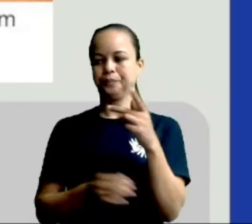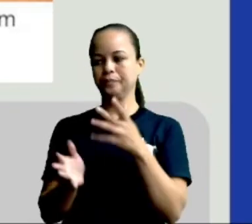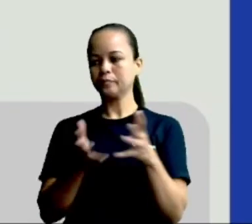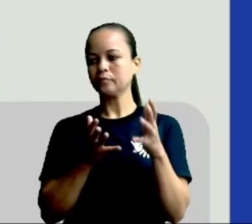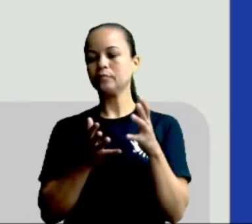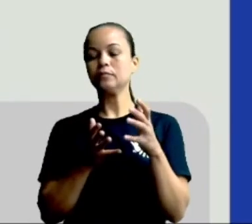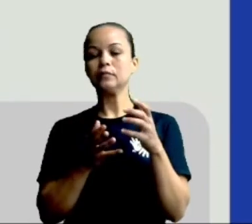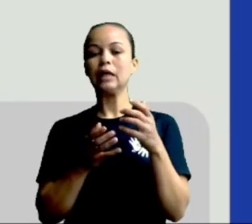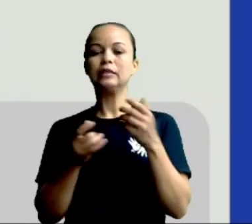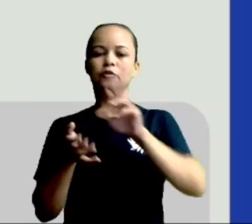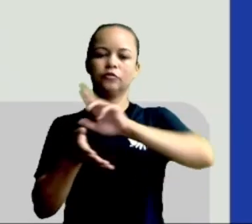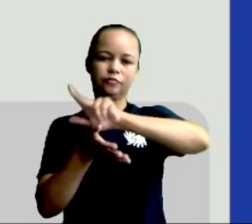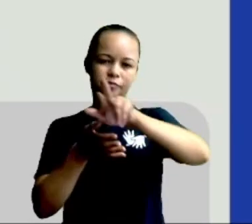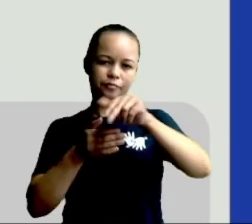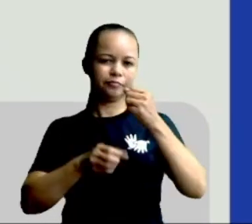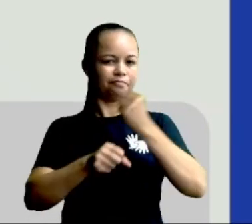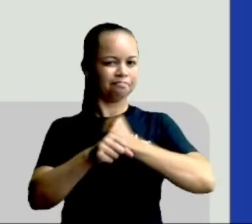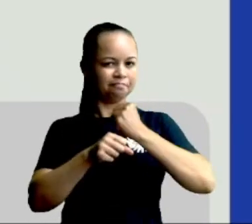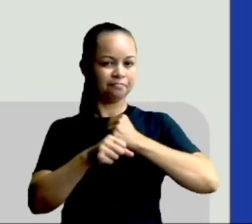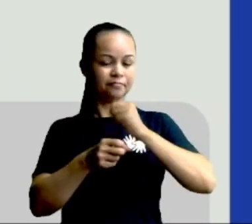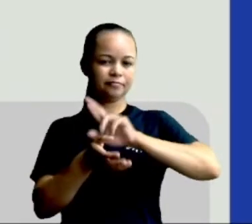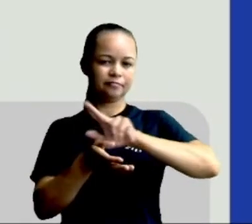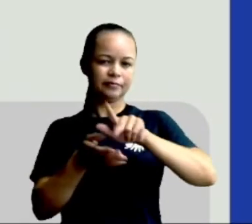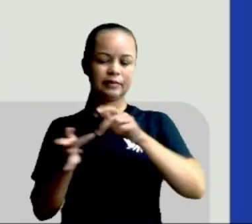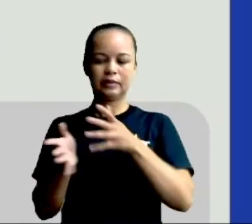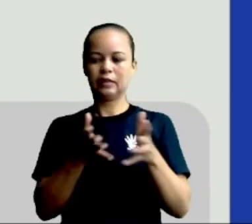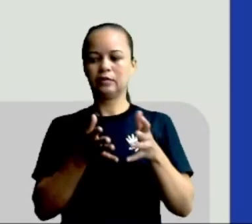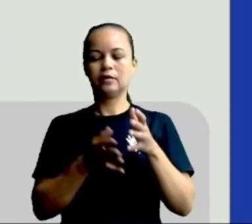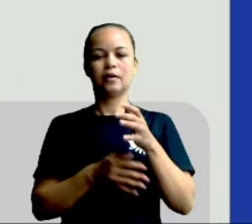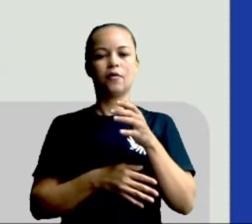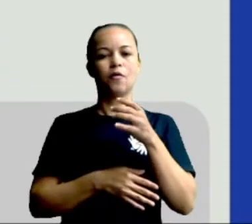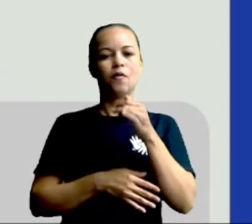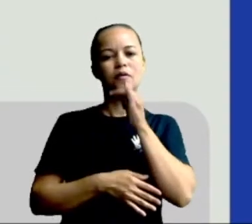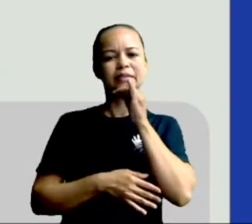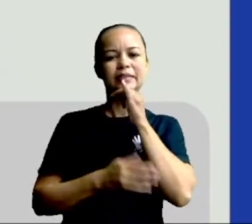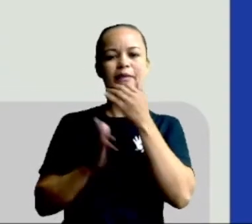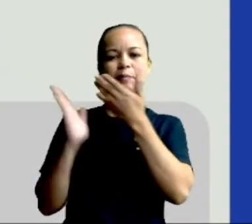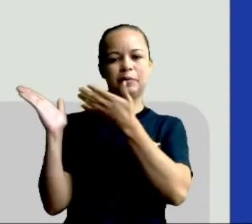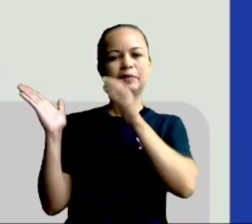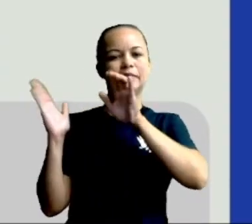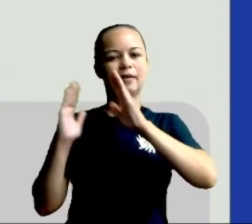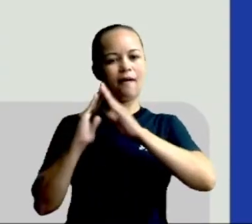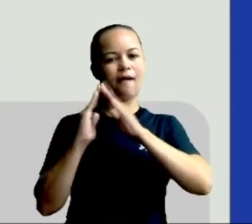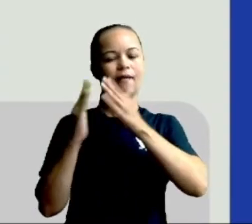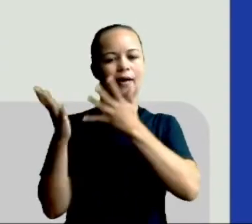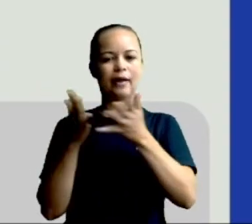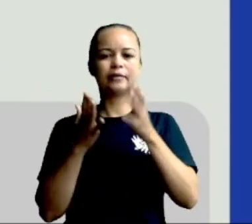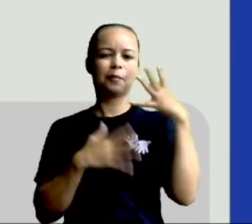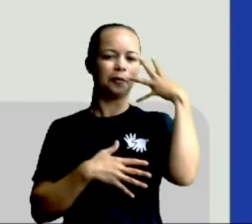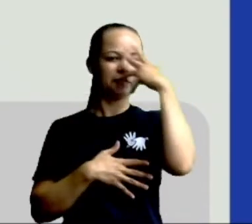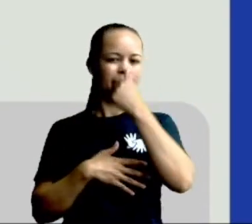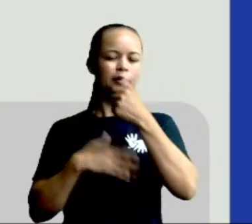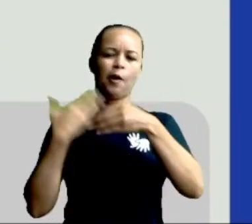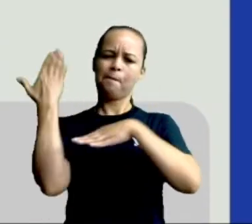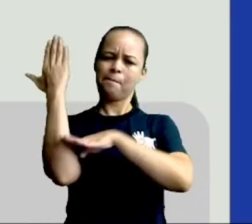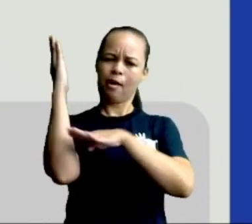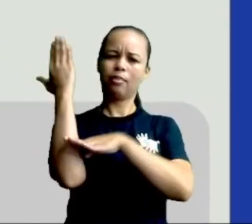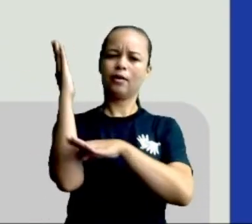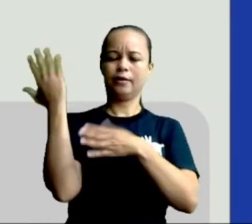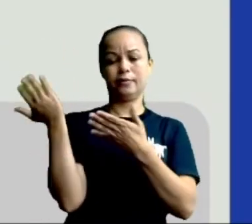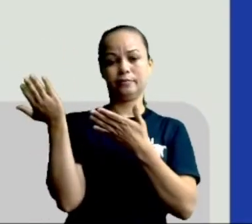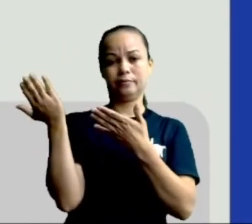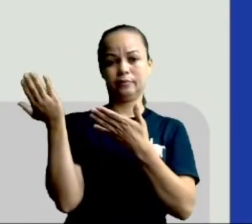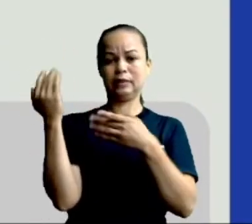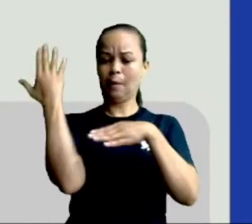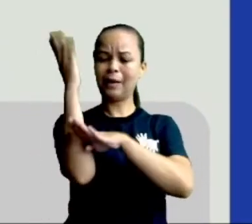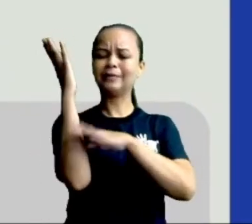para a construção de diversas coisas. Olha essa casa aí, por exemplo, belíssima, feita toda de madeira. Isso mesmo. E a madeira vem da onde?